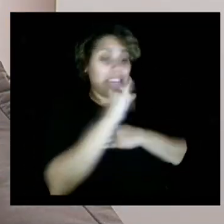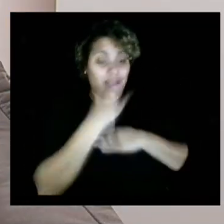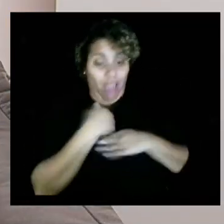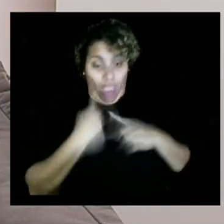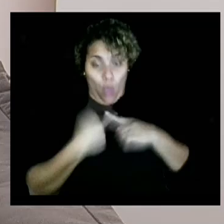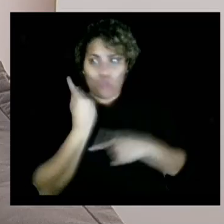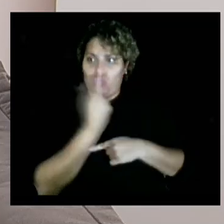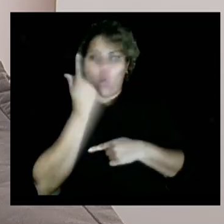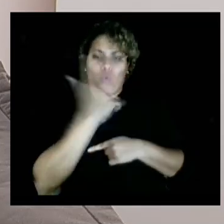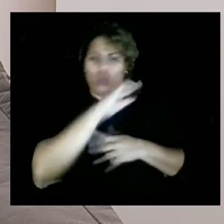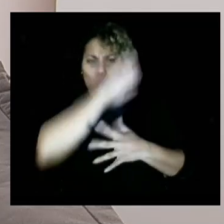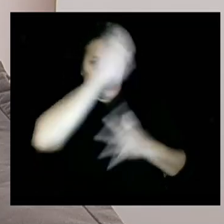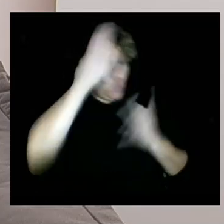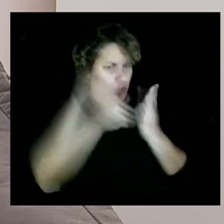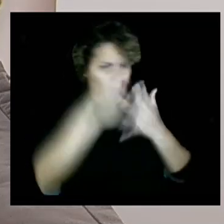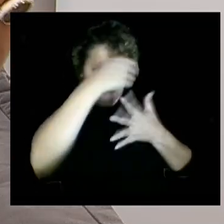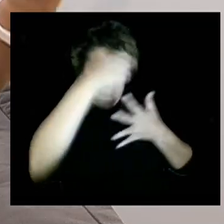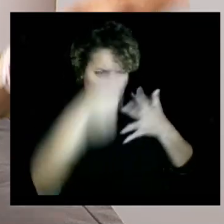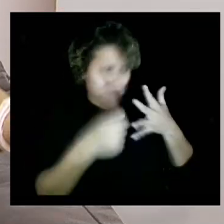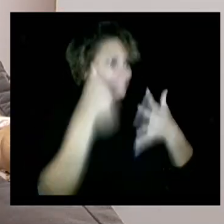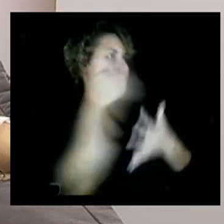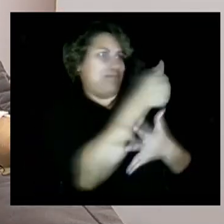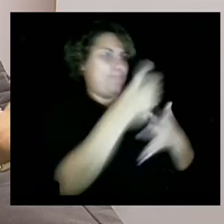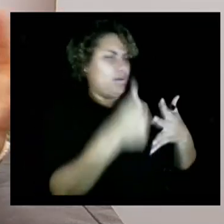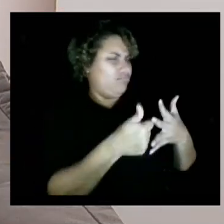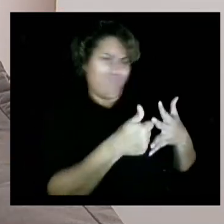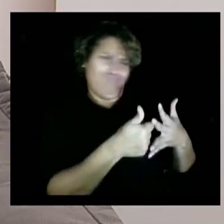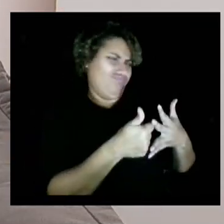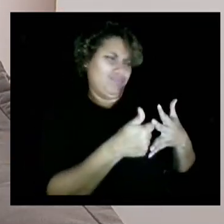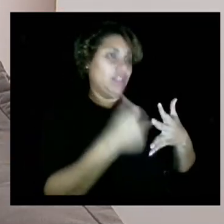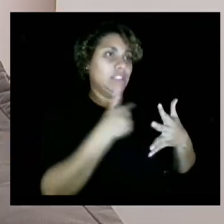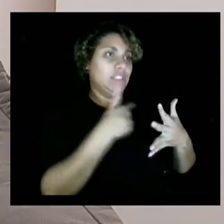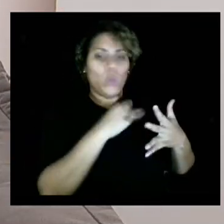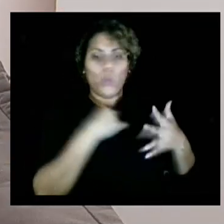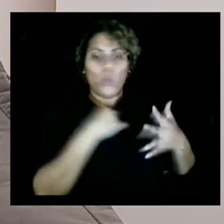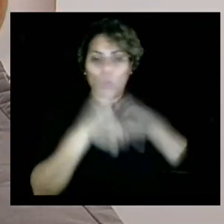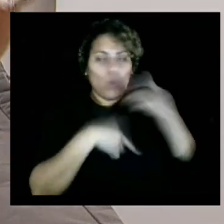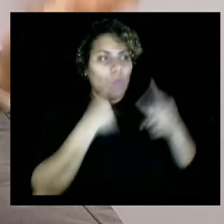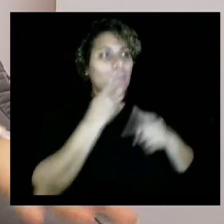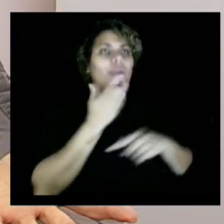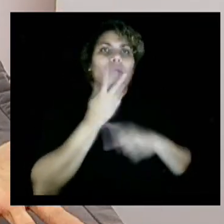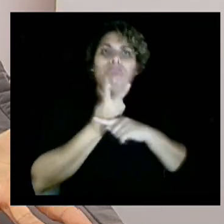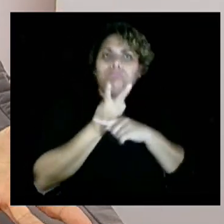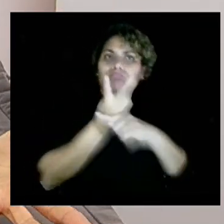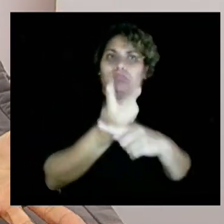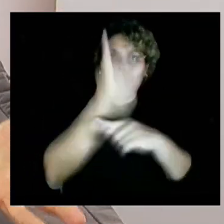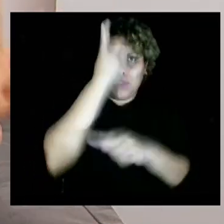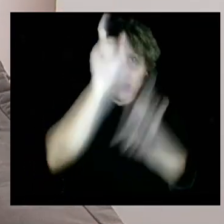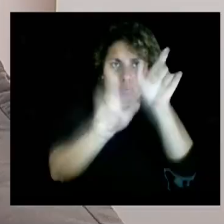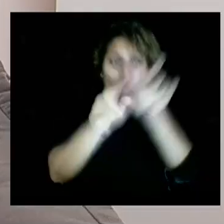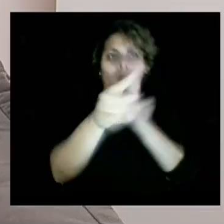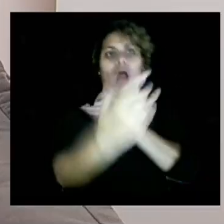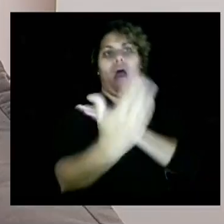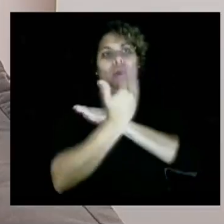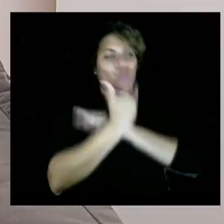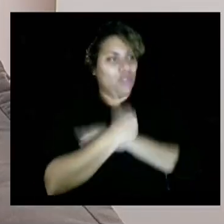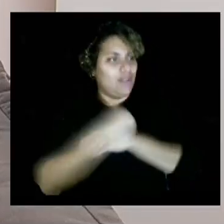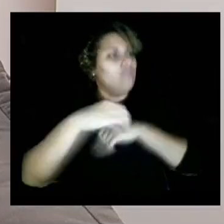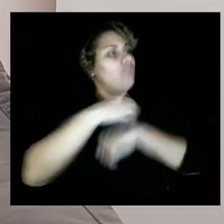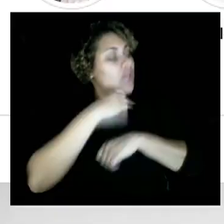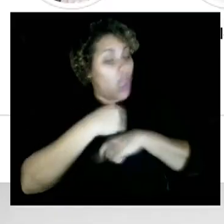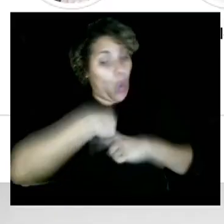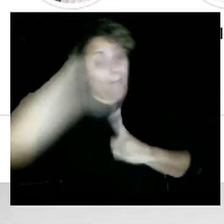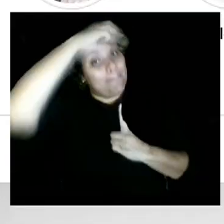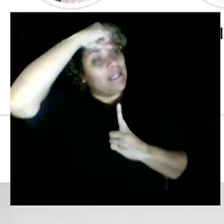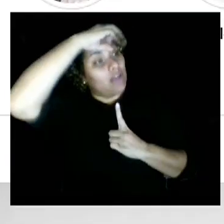né? Desde que eu não saiba fazer, eu procuro uma orientação para mim aprender ou para alguém estar me ajudando, porque tudo